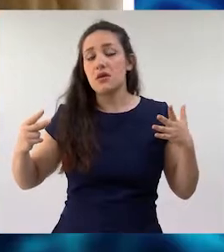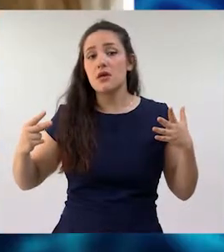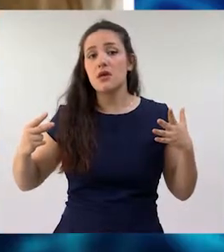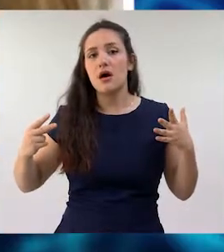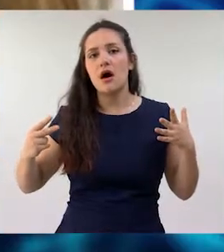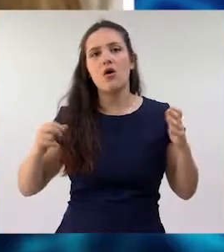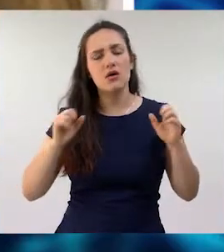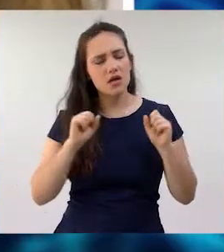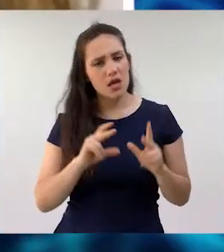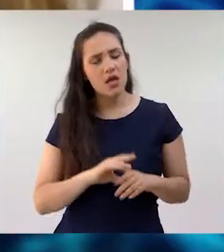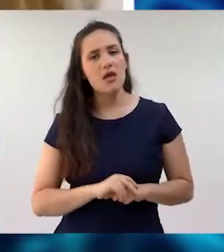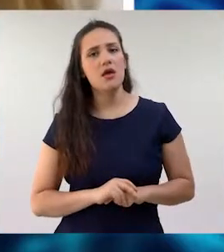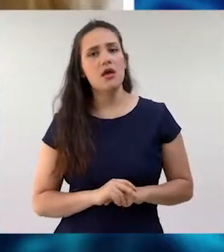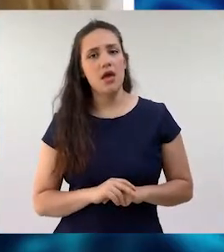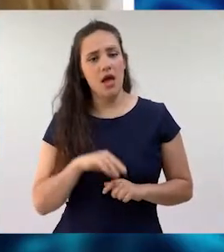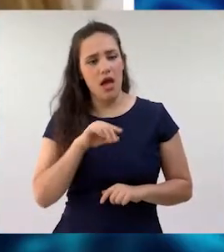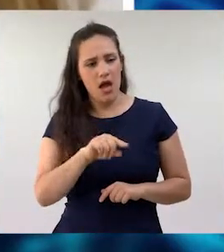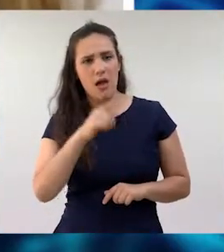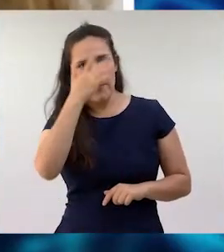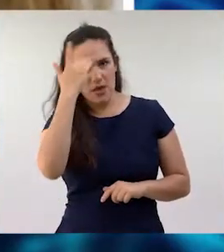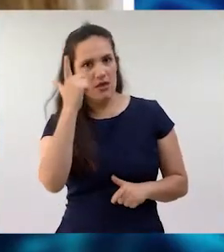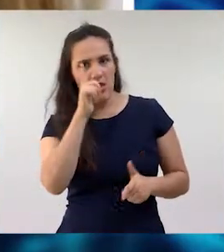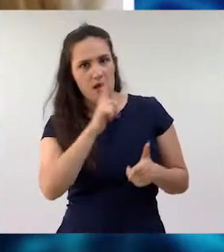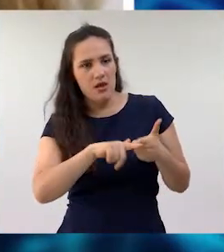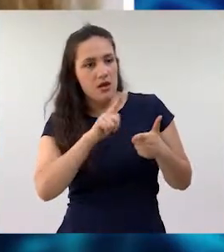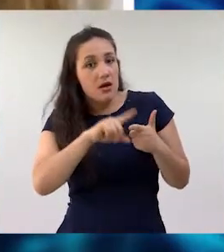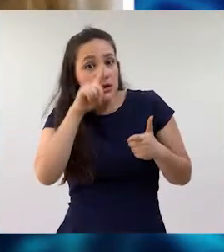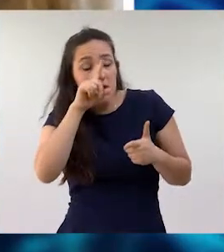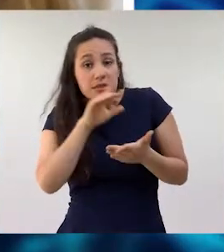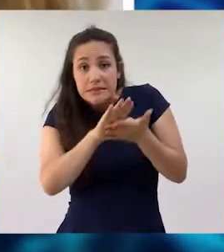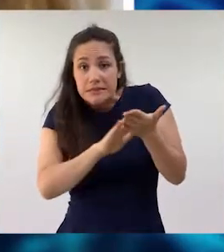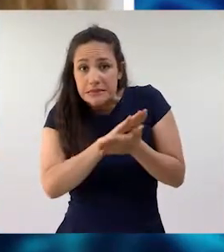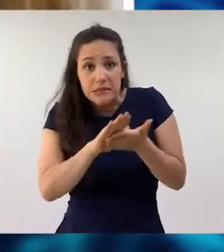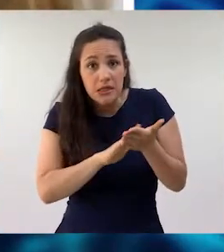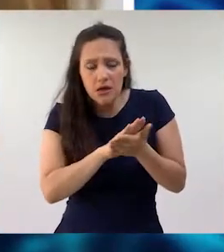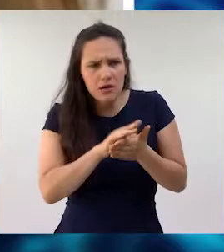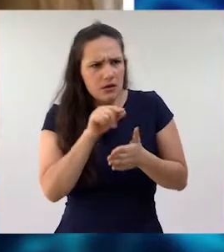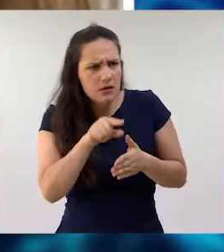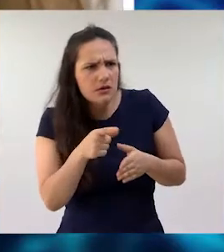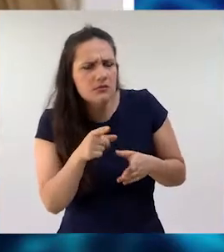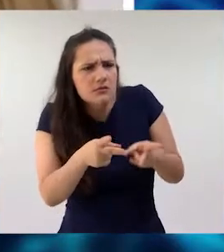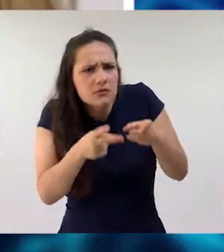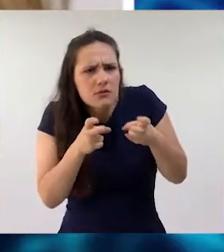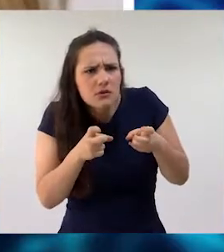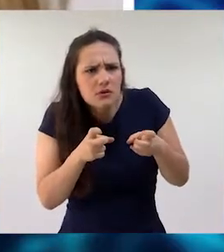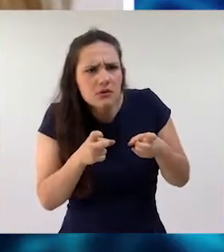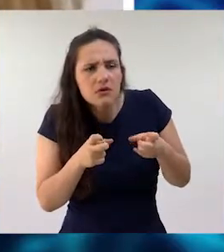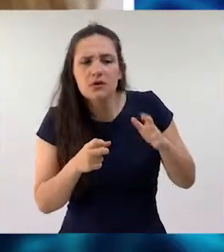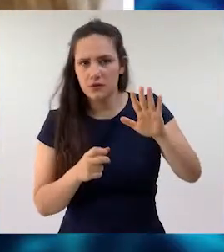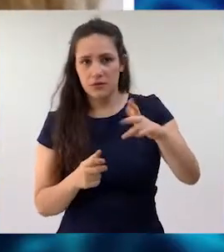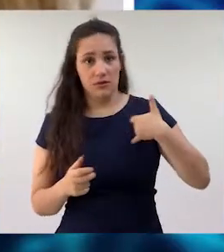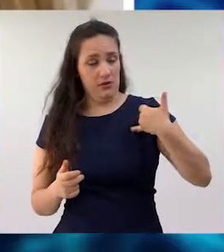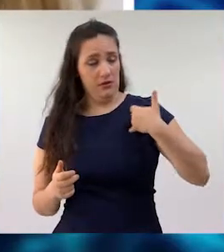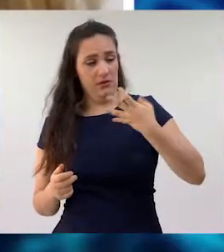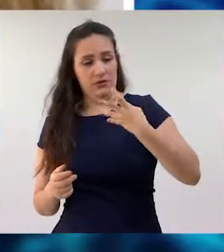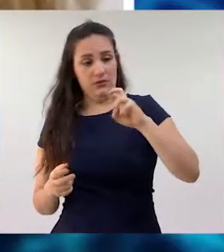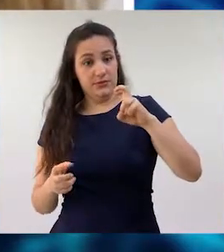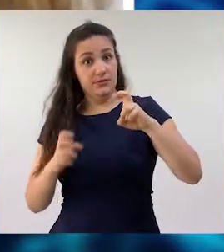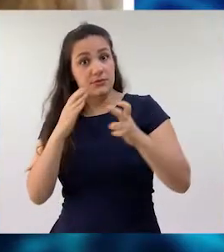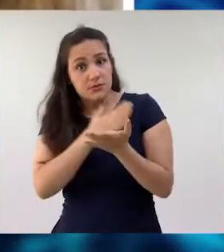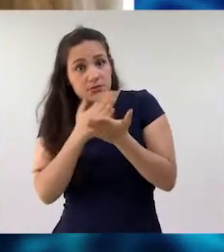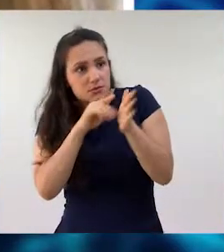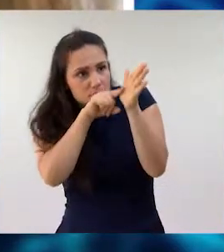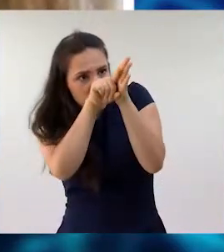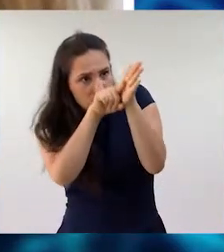ou doenças inflamatórias, para esse paciente que não tem fator de risco aparentemente nenhum, a gente começa aos 45